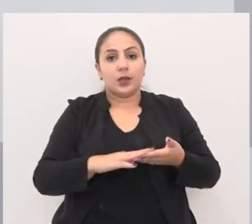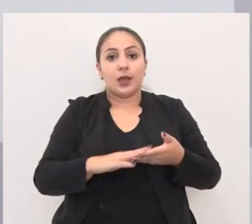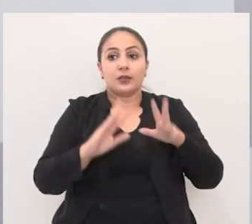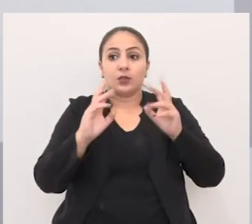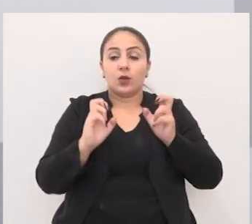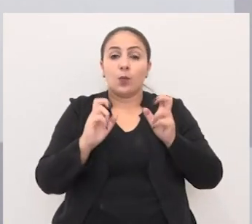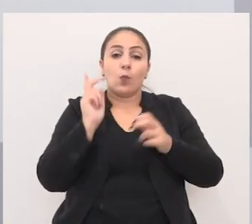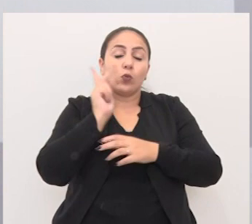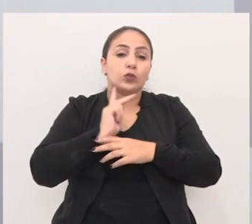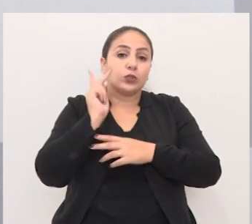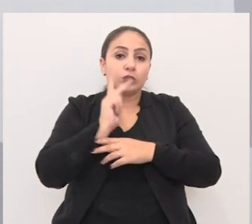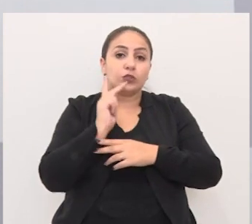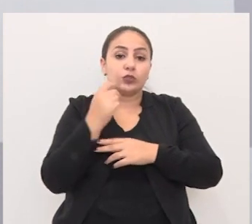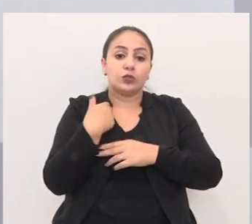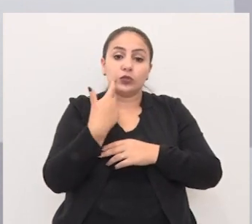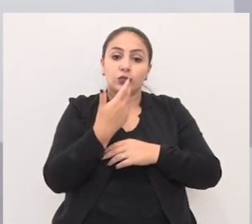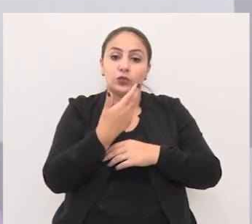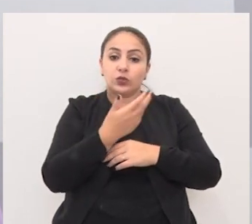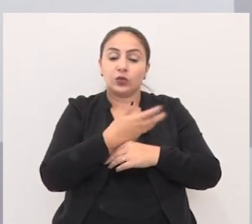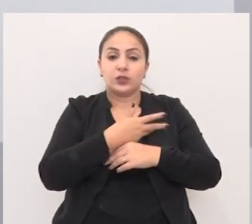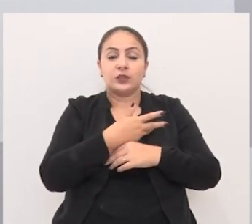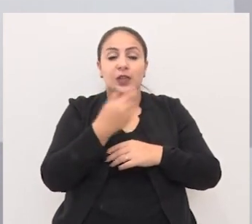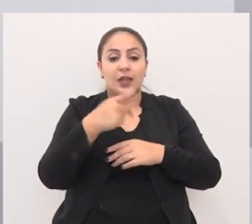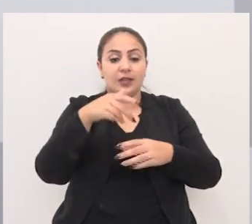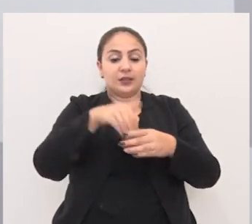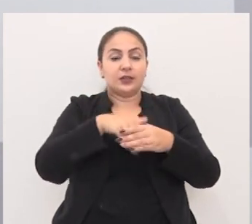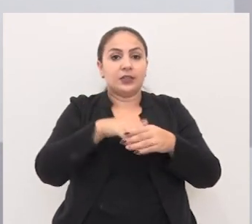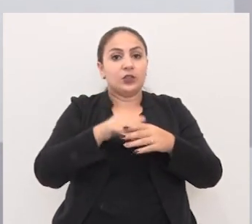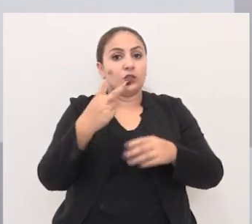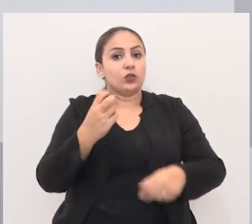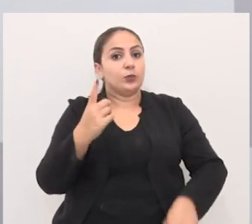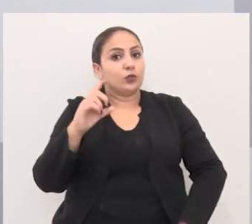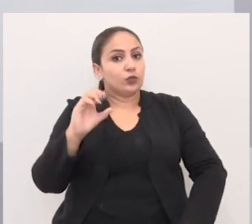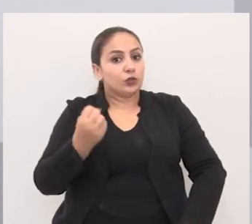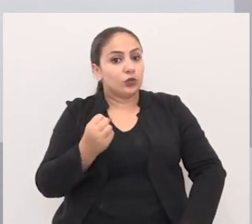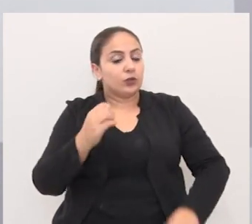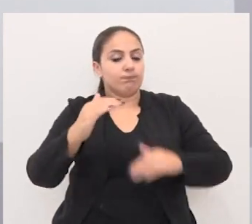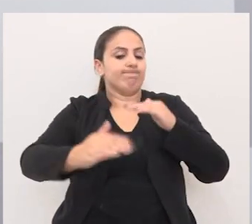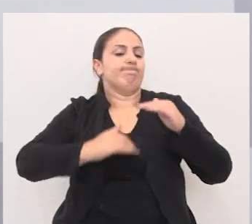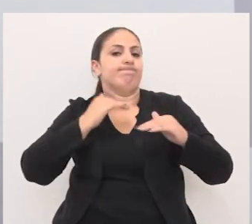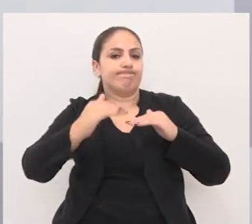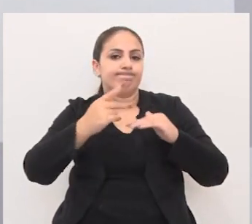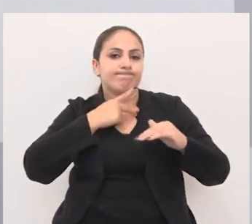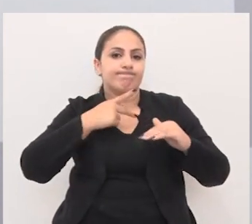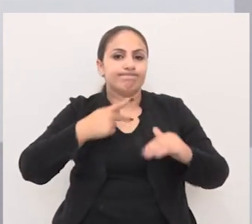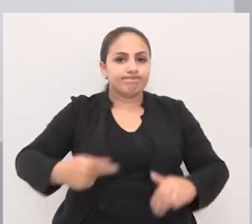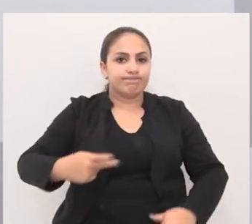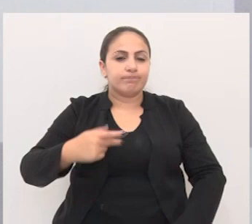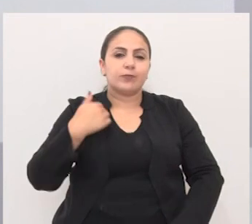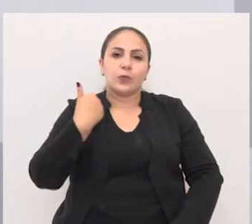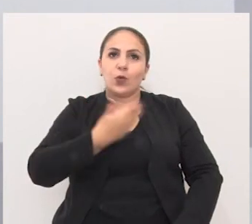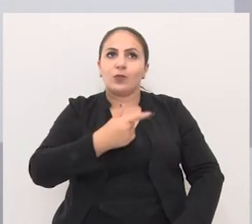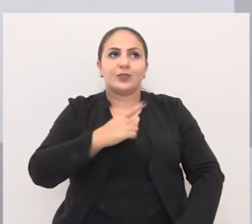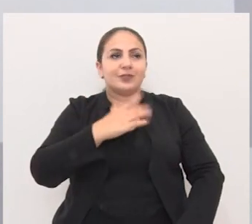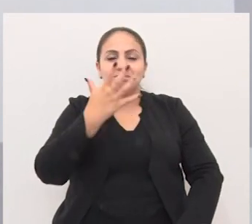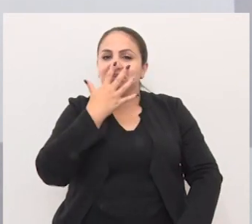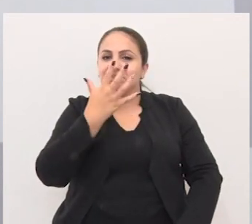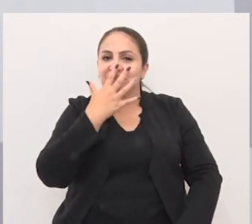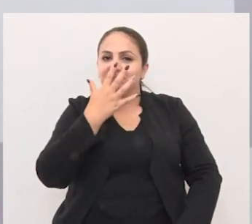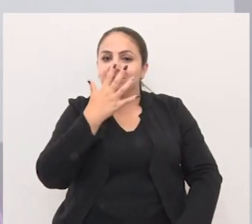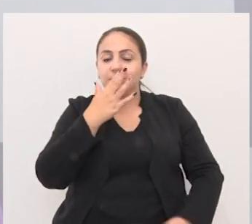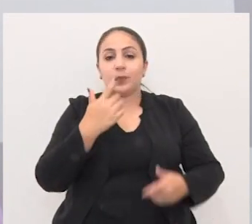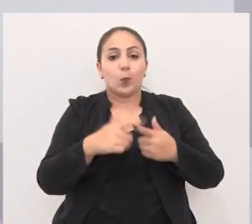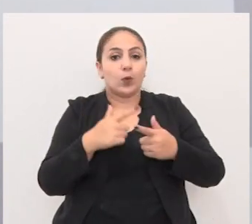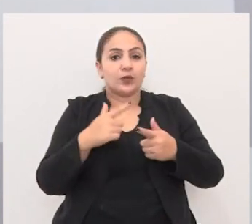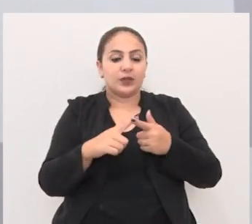questiona e realmente, de fato, essas eleições de 2018 a nível presidencial nos terá grandes surpresas,